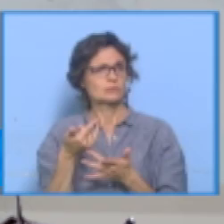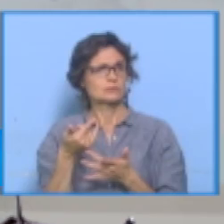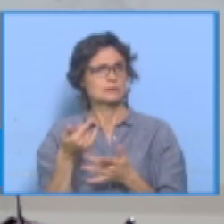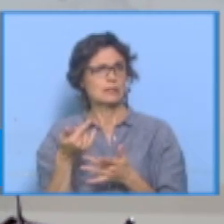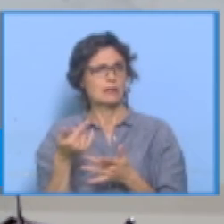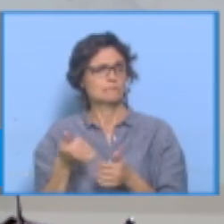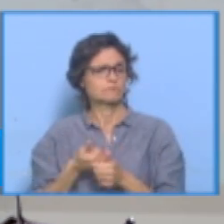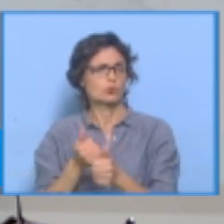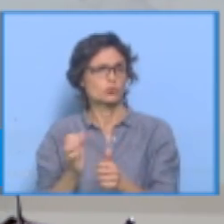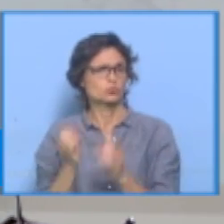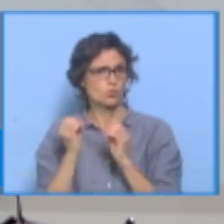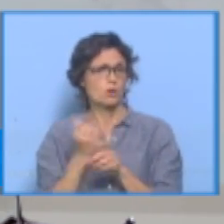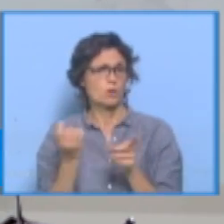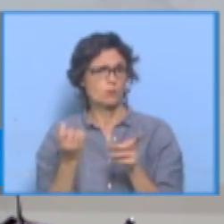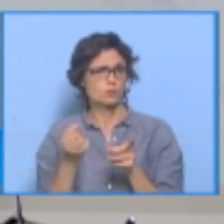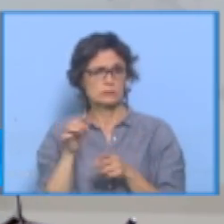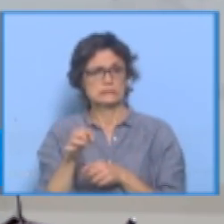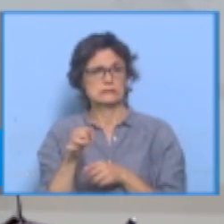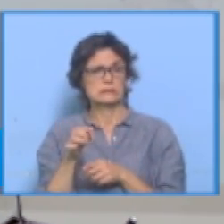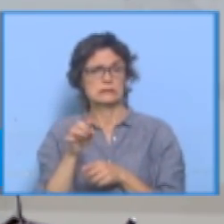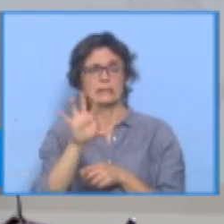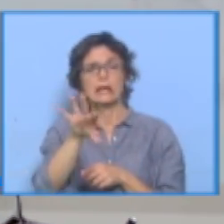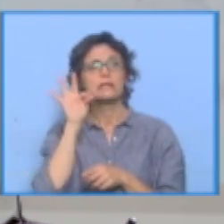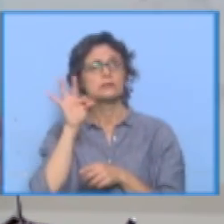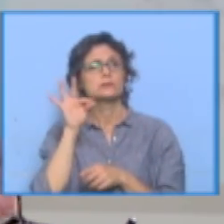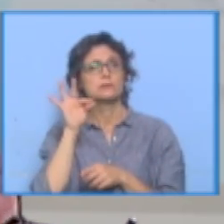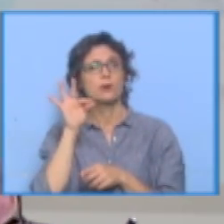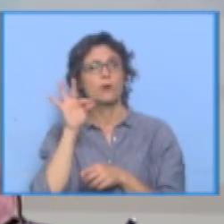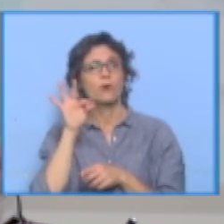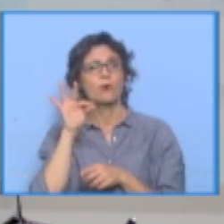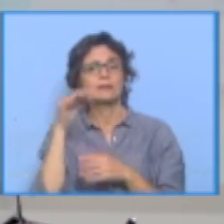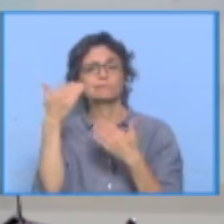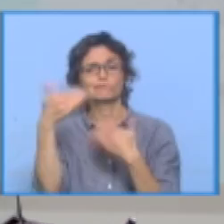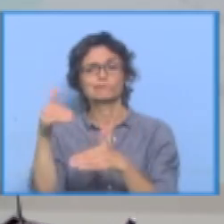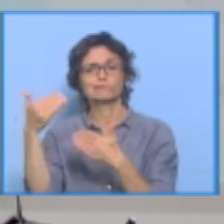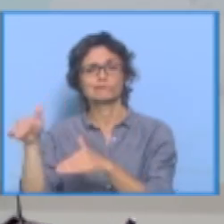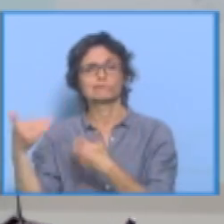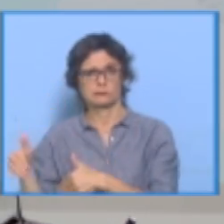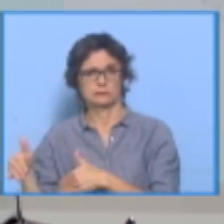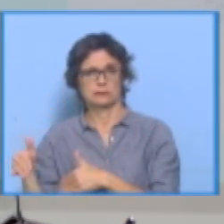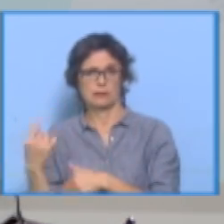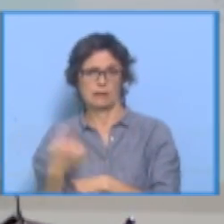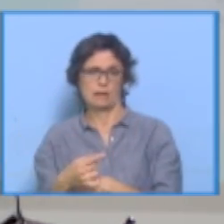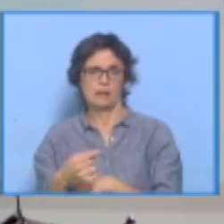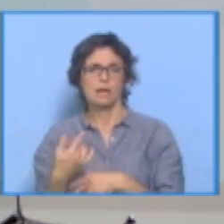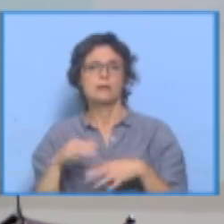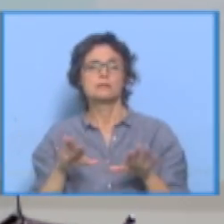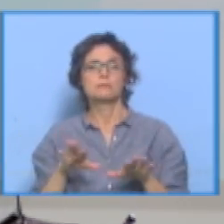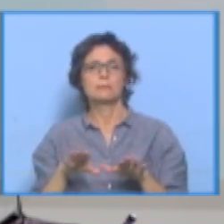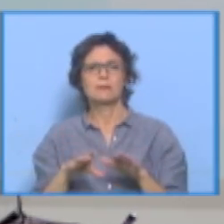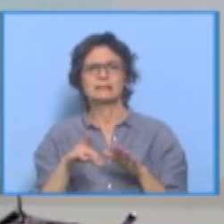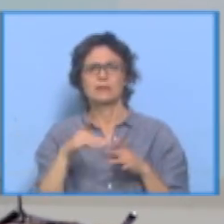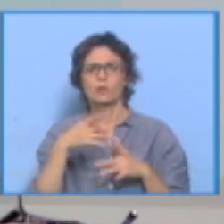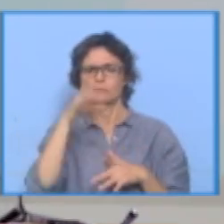é? Porque no fundo a escolha esteve sempre muito limitada. Mas apesar de tudo, esta legislatura,